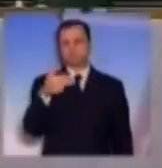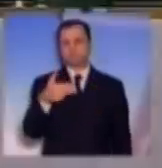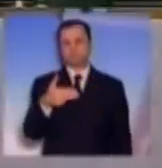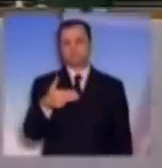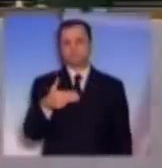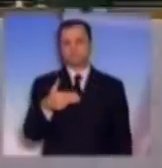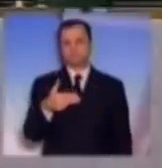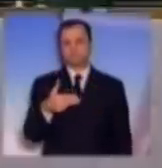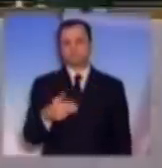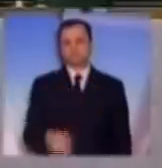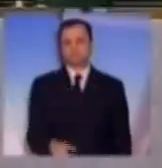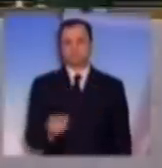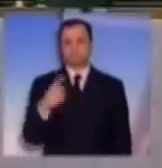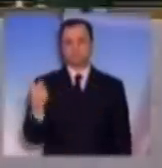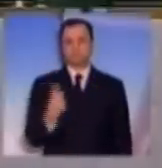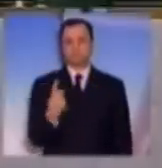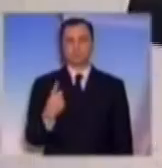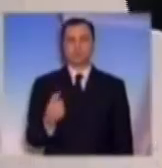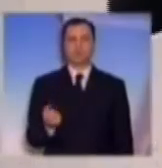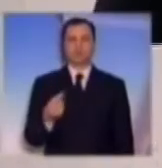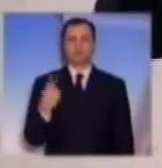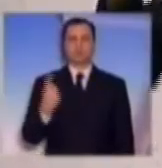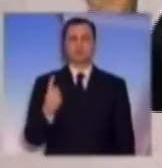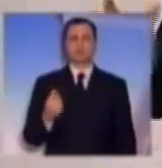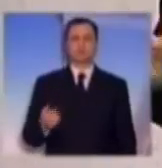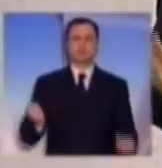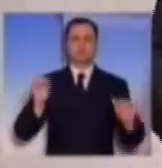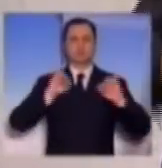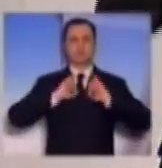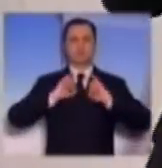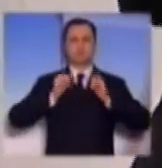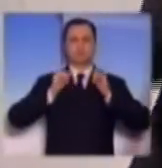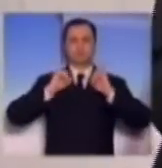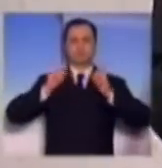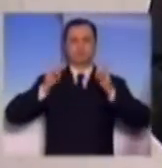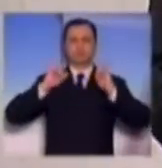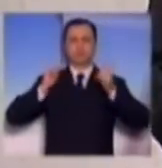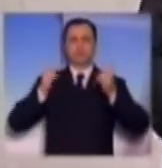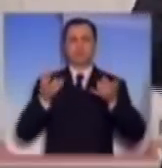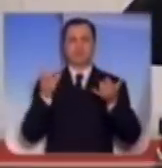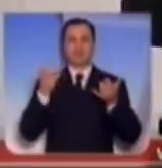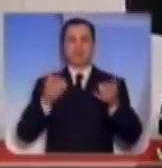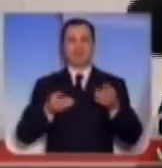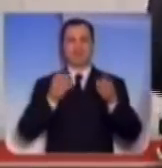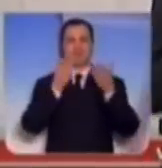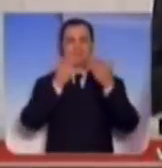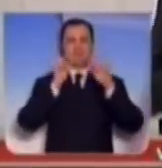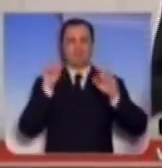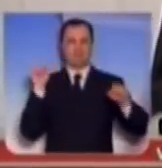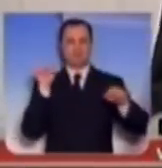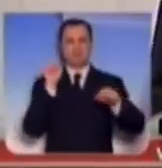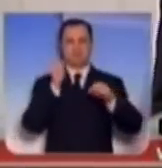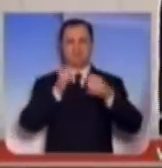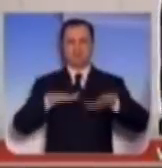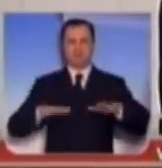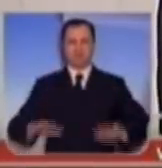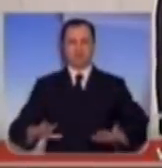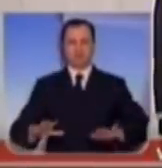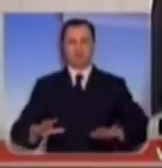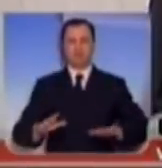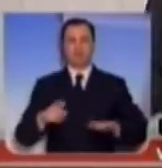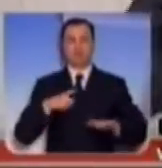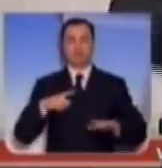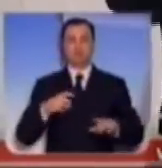Muito obrigado, senhor presidente. E nós, embora a grande mídia esteja boicotando essa manifestação dos professores da